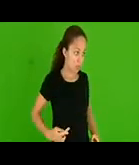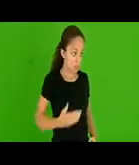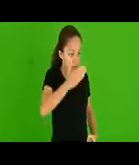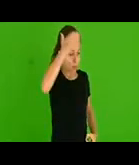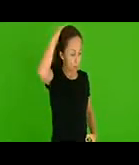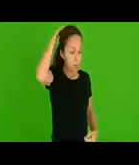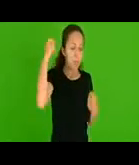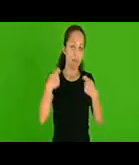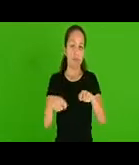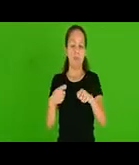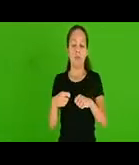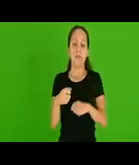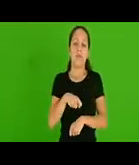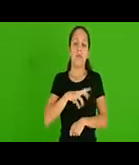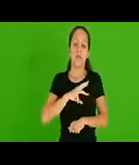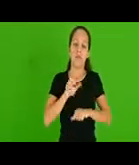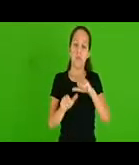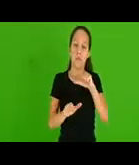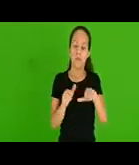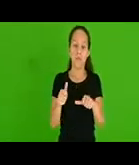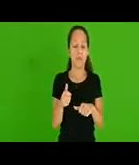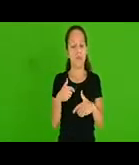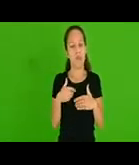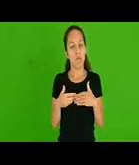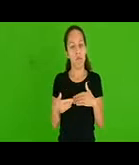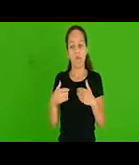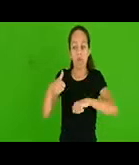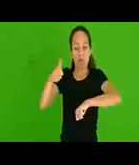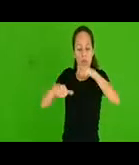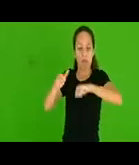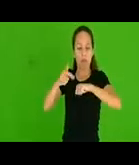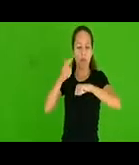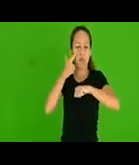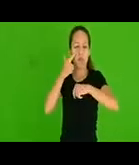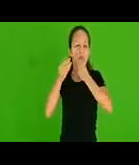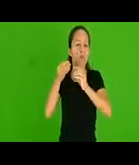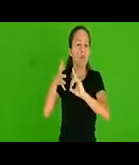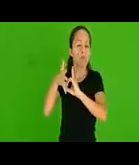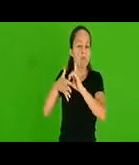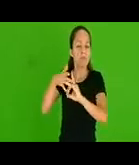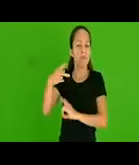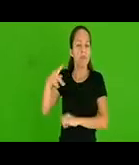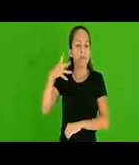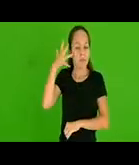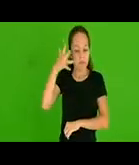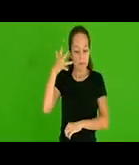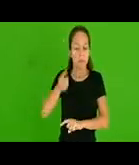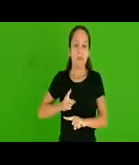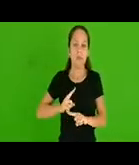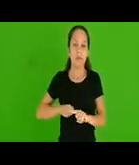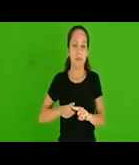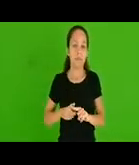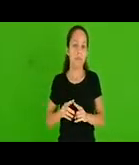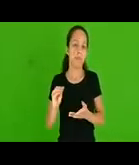mudar o ensino médio. Eu vou fazer a análise do discurso dessa exposição motivos, porque, assim, a gente não pode falar isso